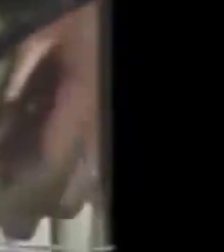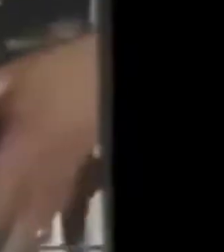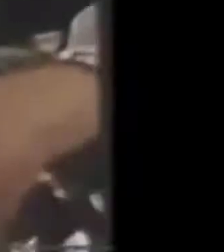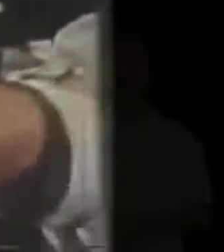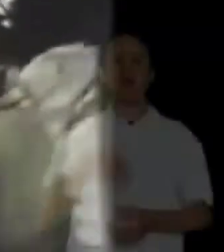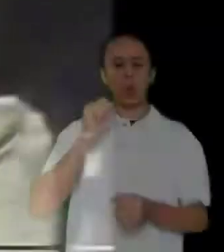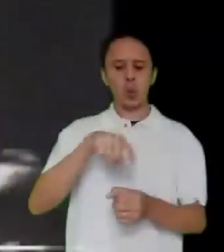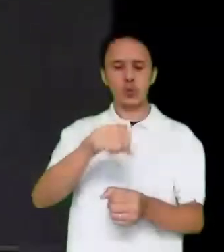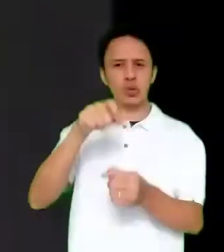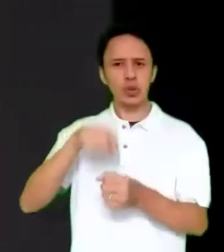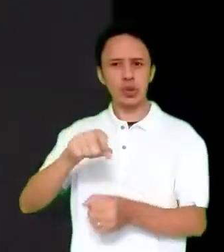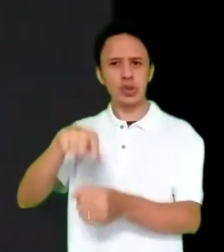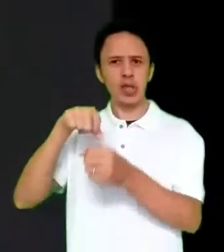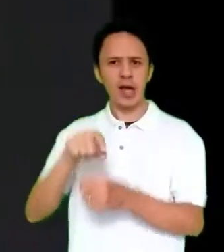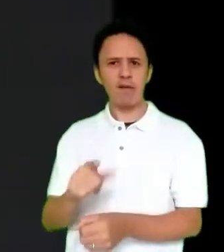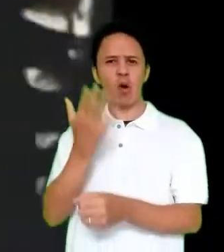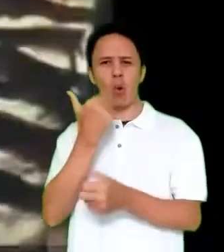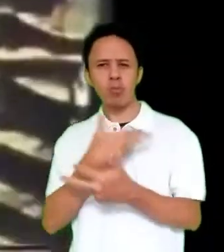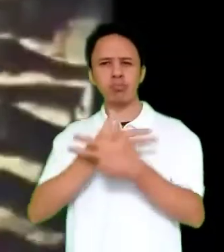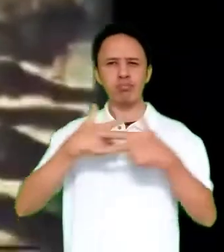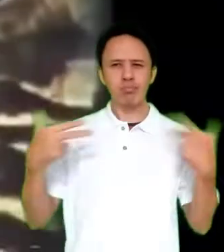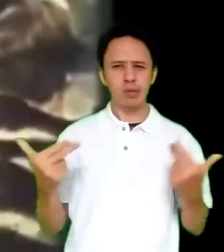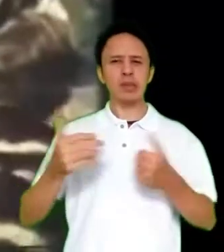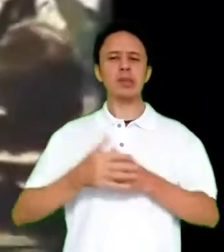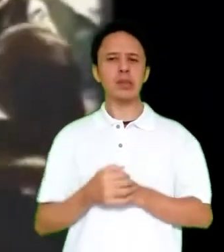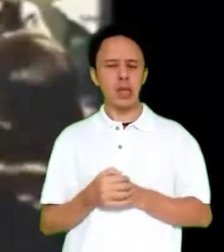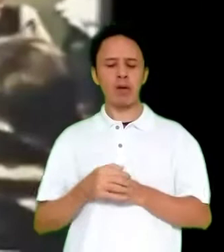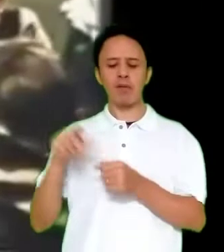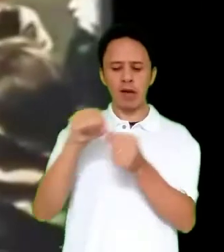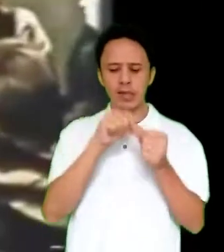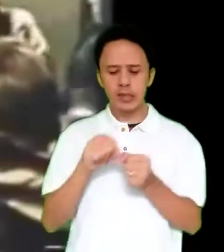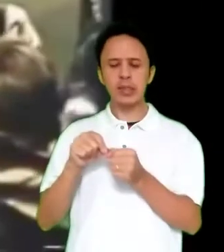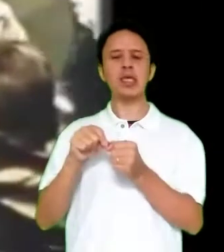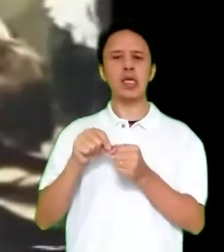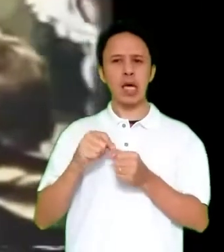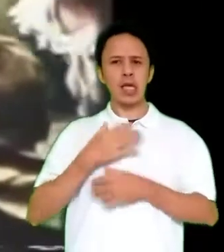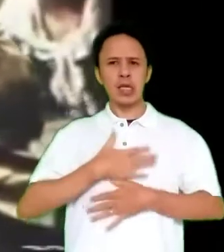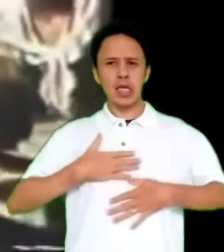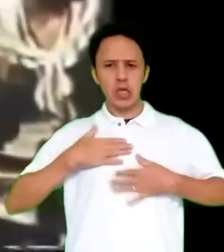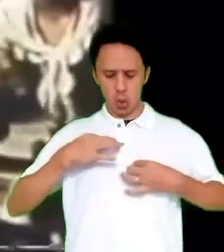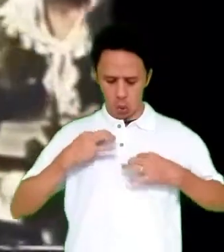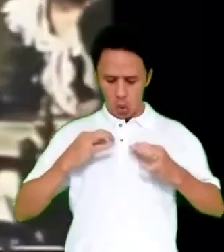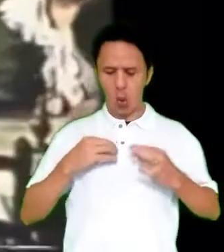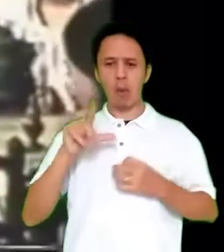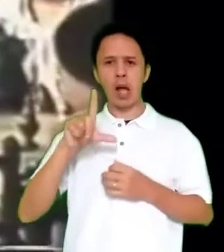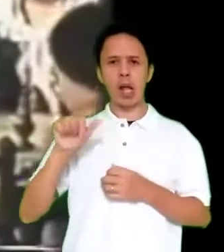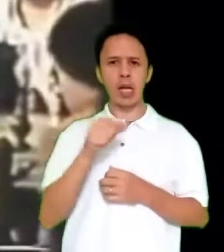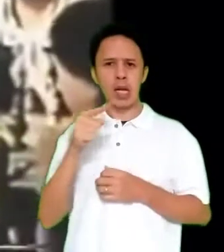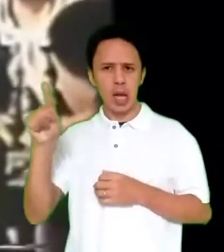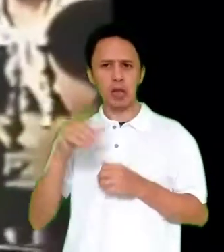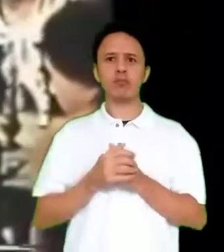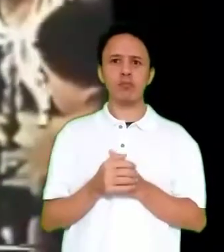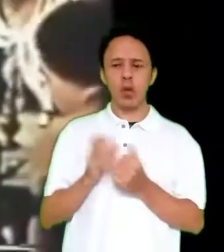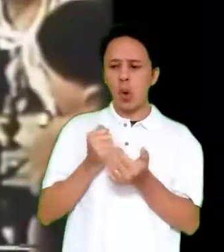Eles cultivavam na fazenda os cereais que os alimentavam, manufaturavam o tecido de lã com que se vestiam e satisfaziam as demais necessidades